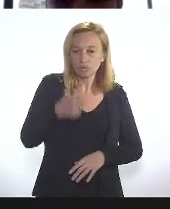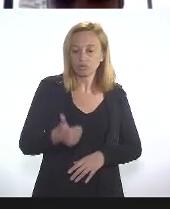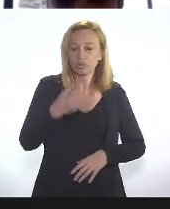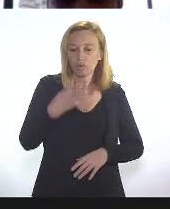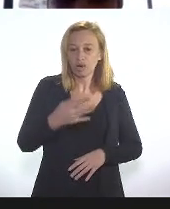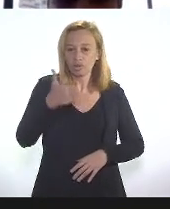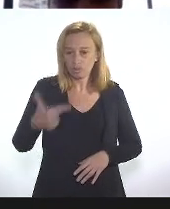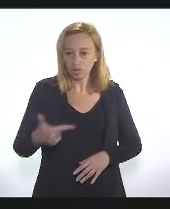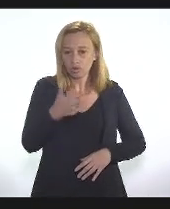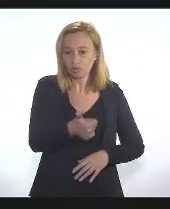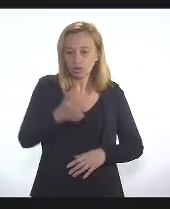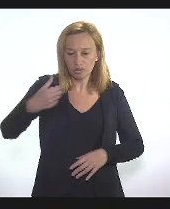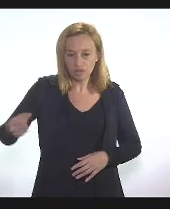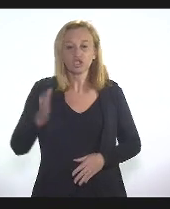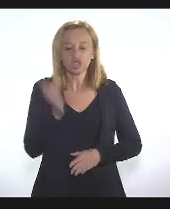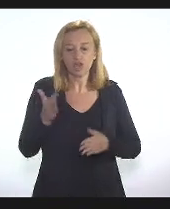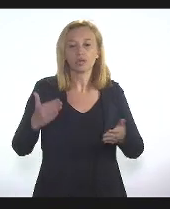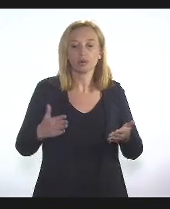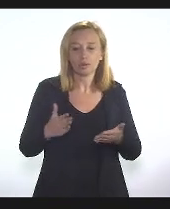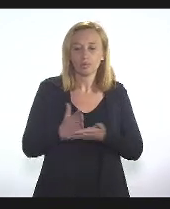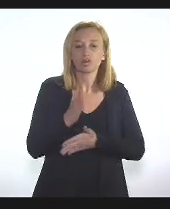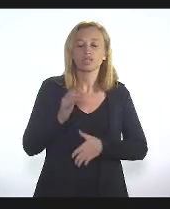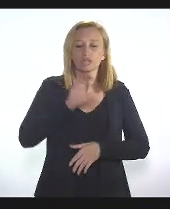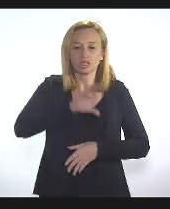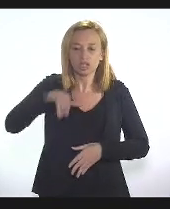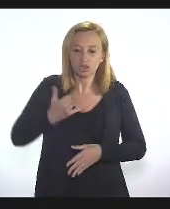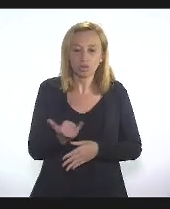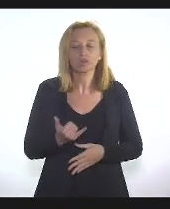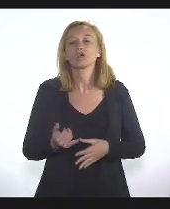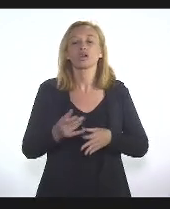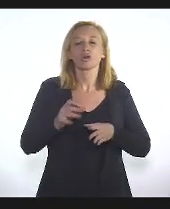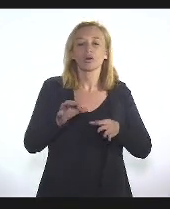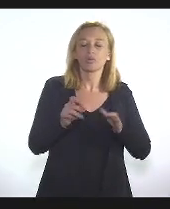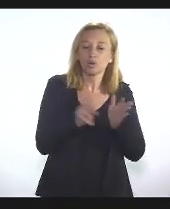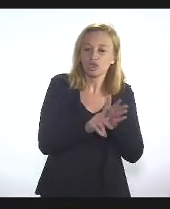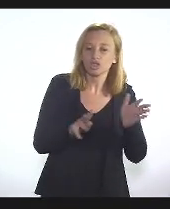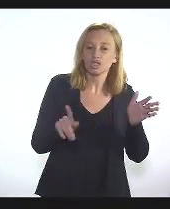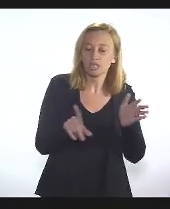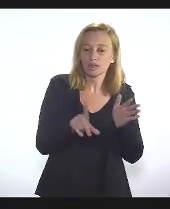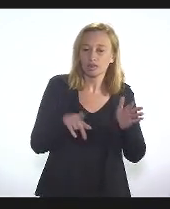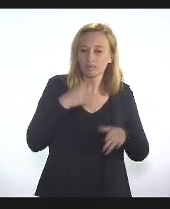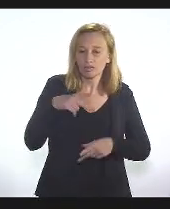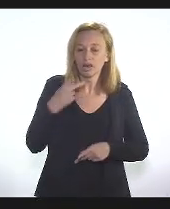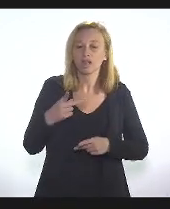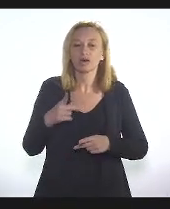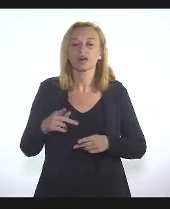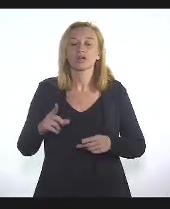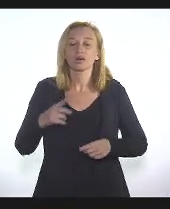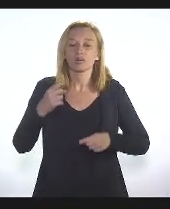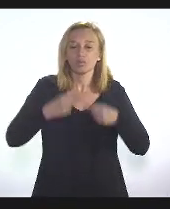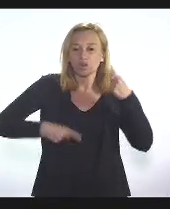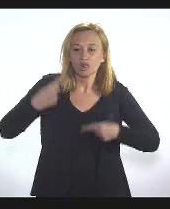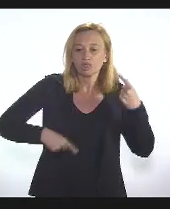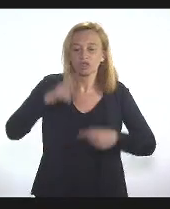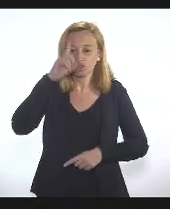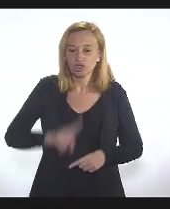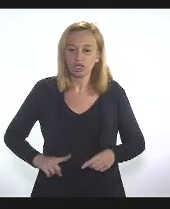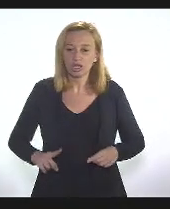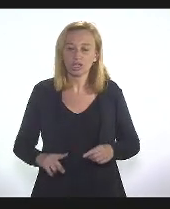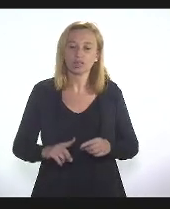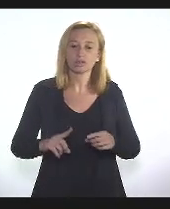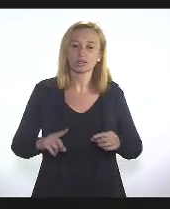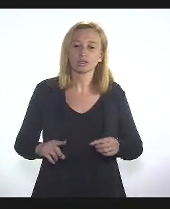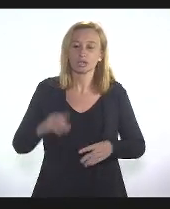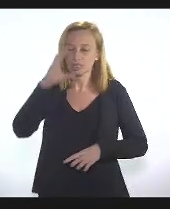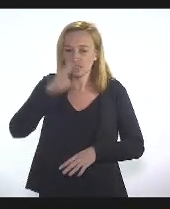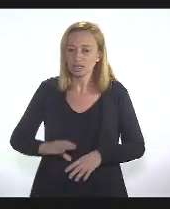2020. Ele já passou na CCJ. É um projeto em que se discute a possibilidade de uma política de direito e cidadania para os territórios de favela